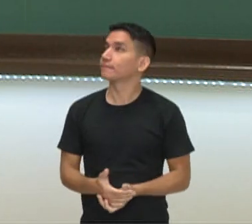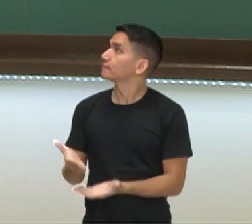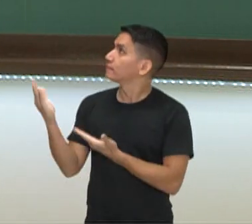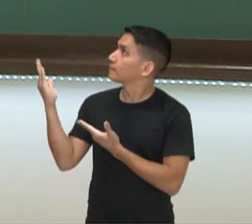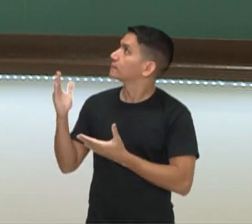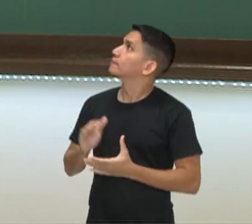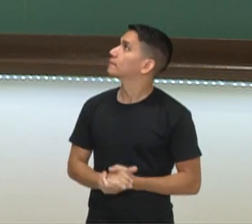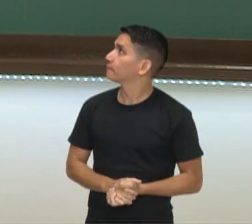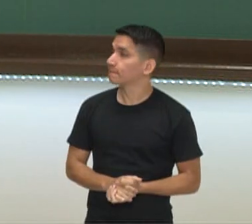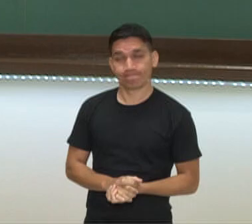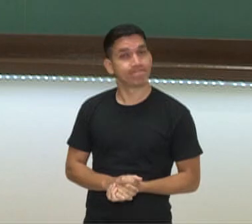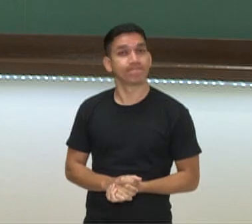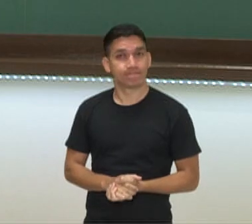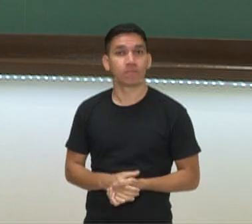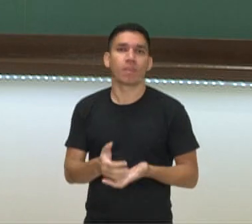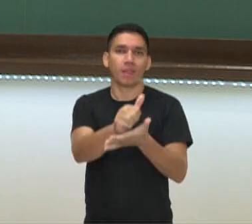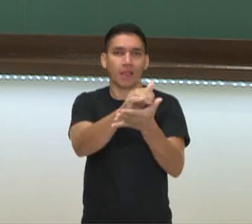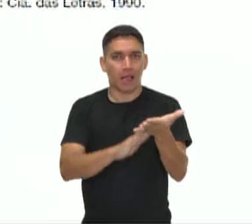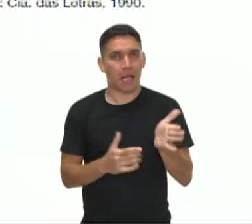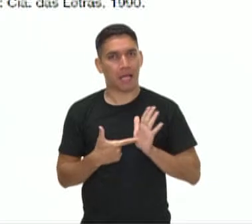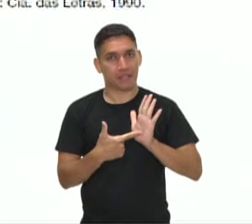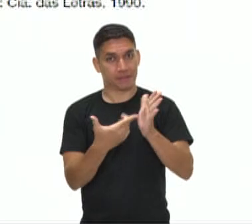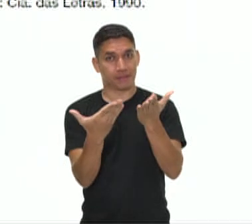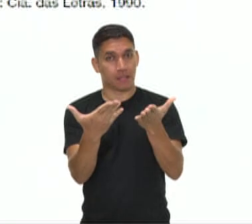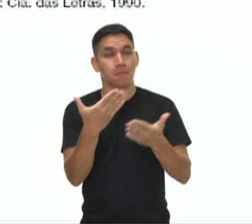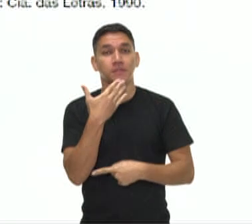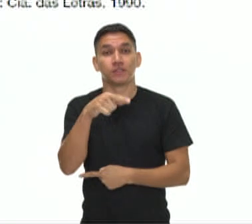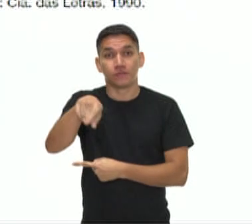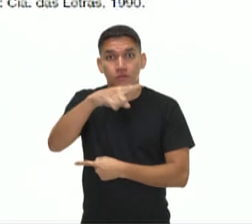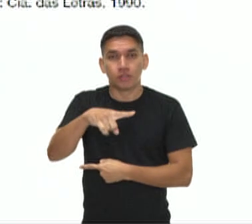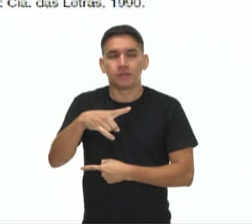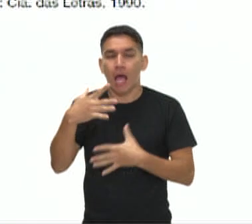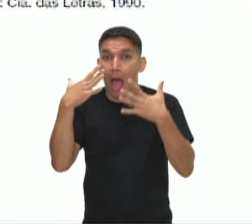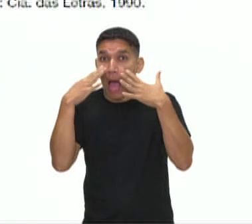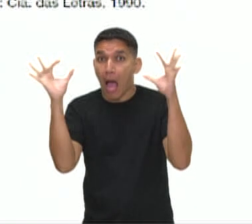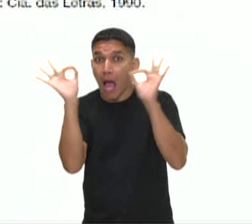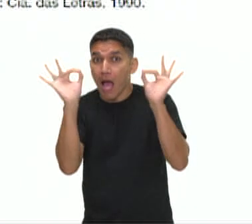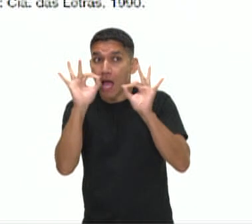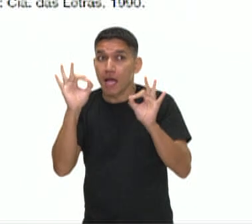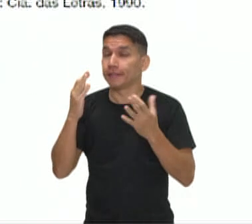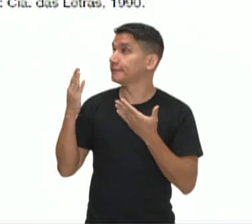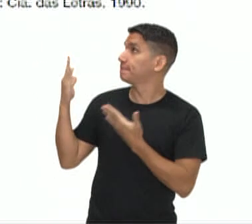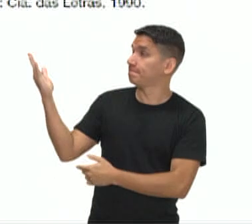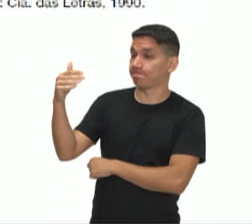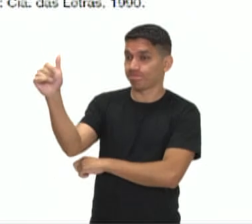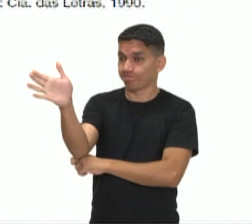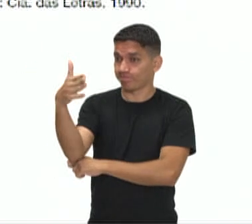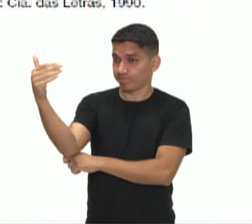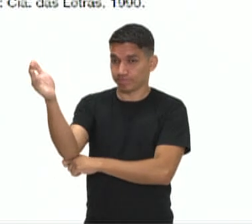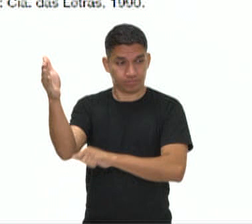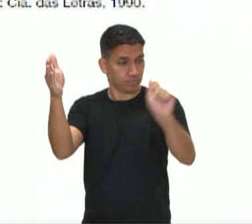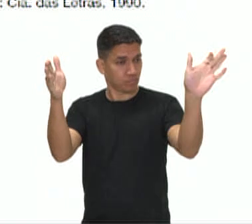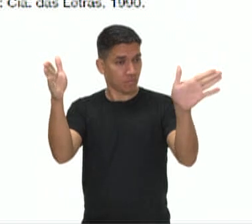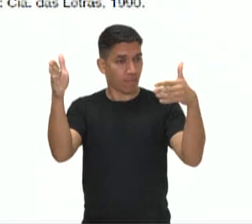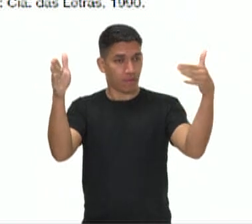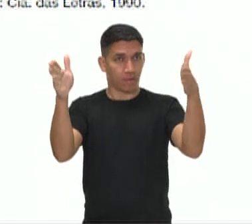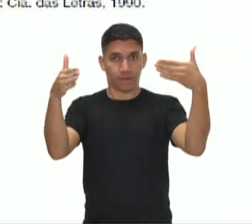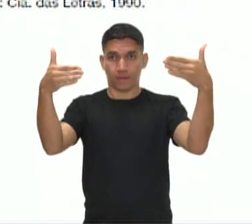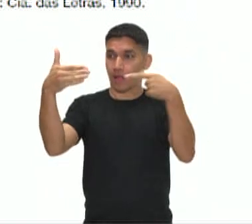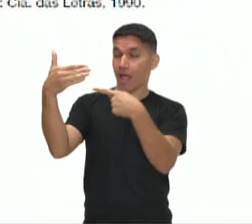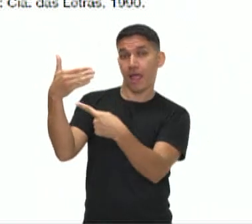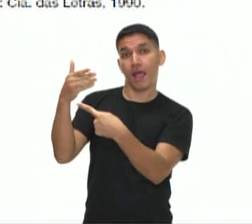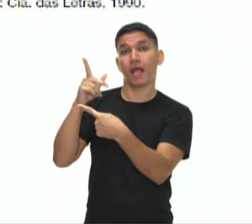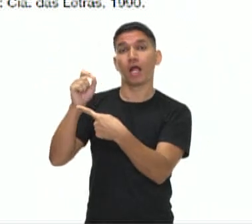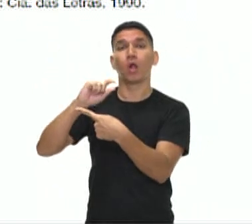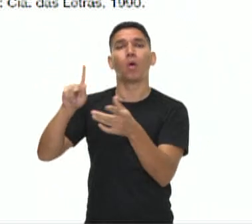Então, como atividade aqui, gostaria que vocês prestassem atenção na bandeira do Império do